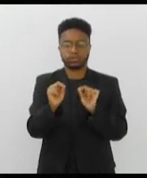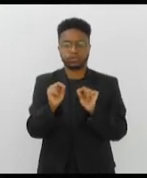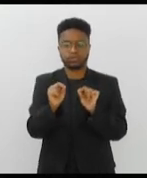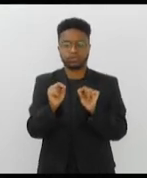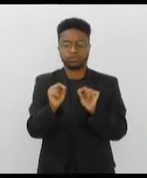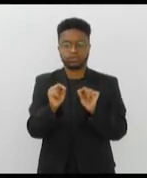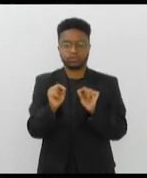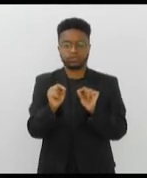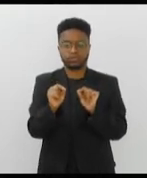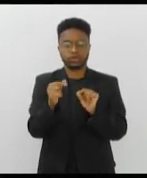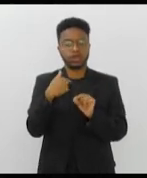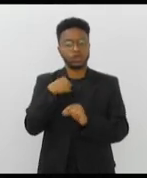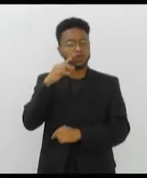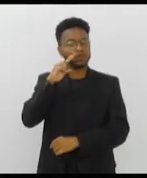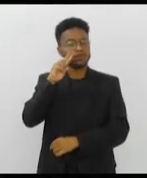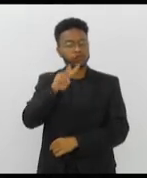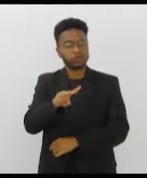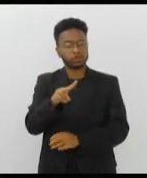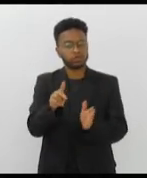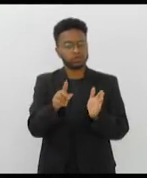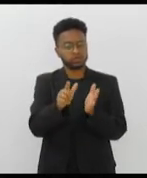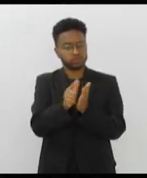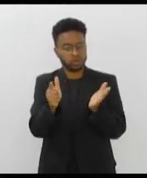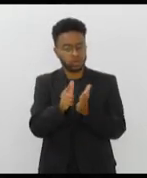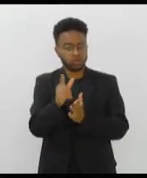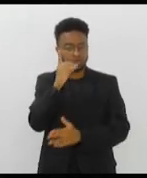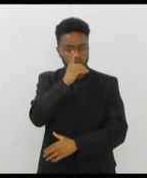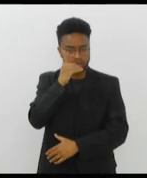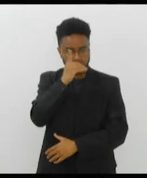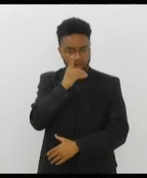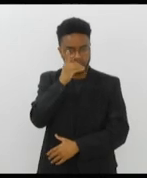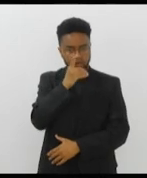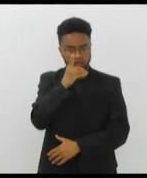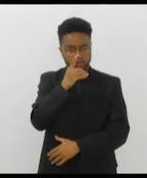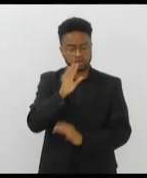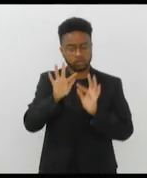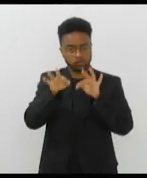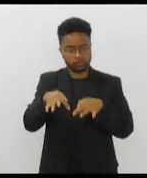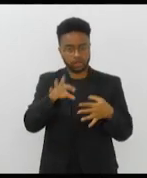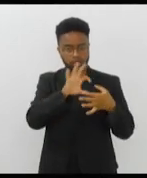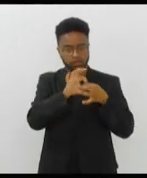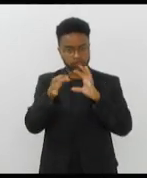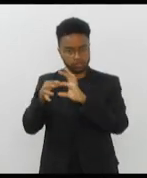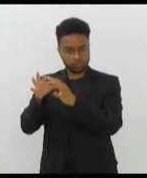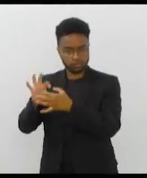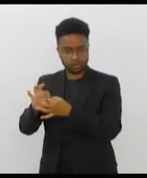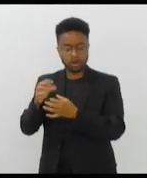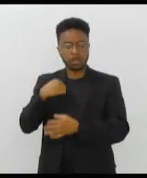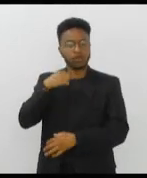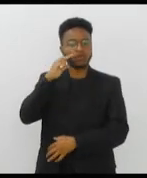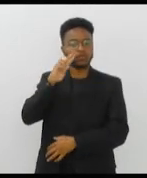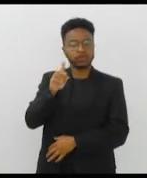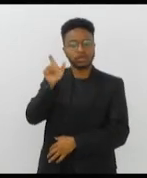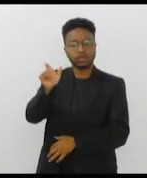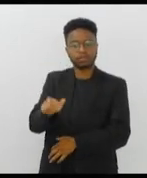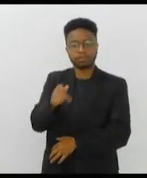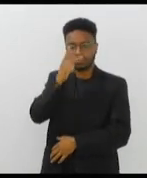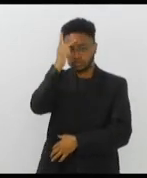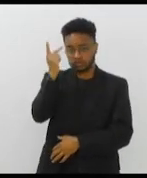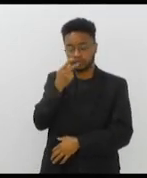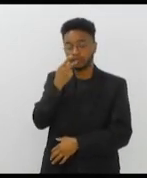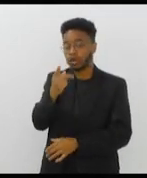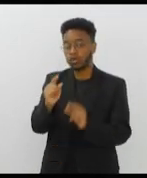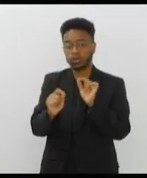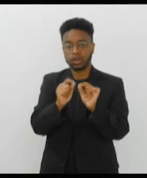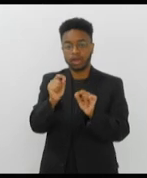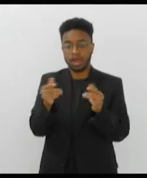vi numa matéria domingo, no final das Olimpíadas, o locutor dizendo que